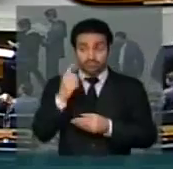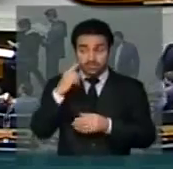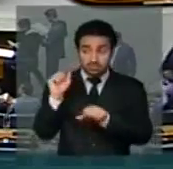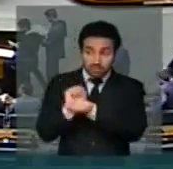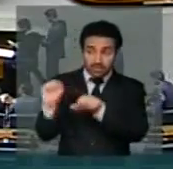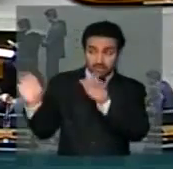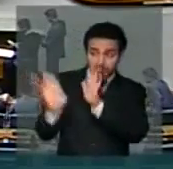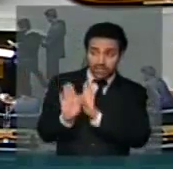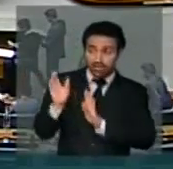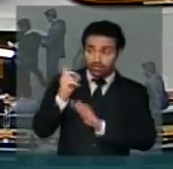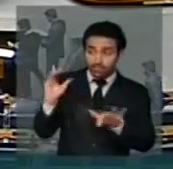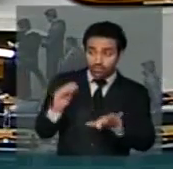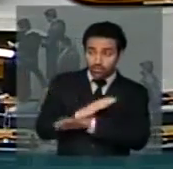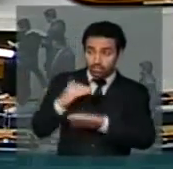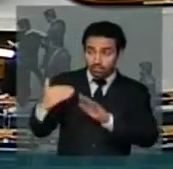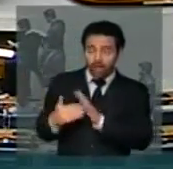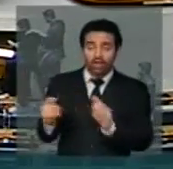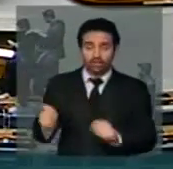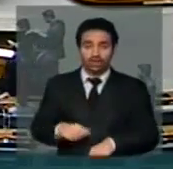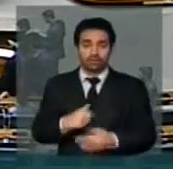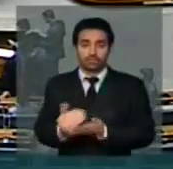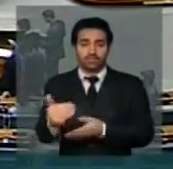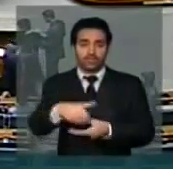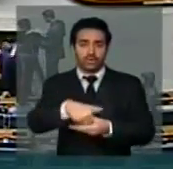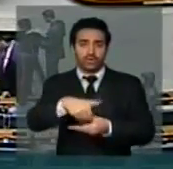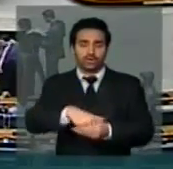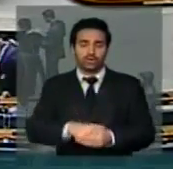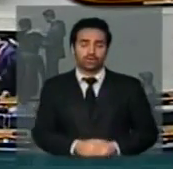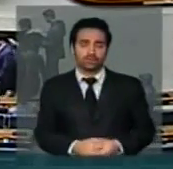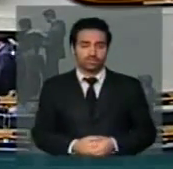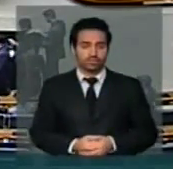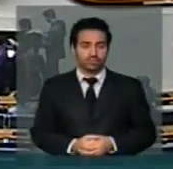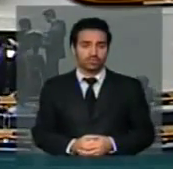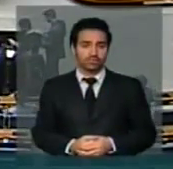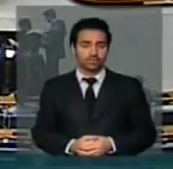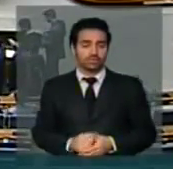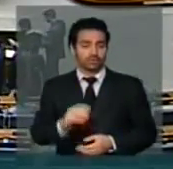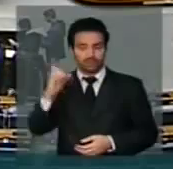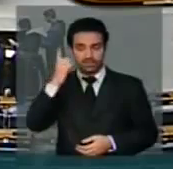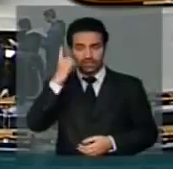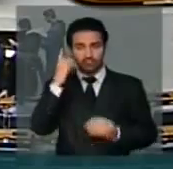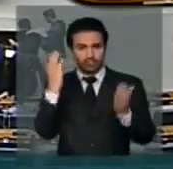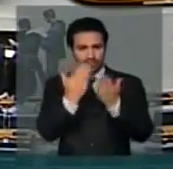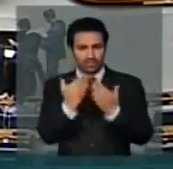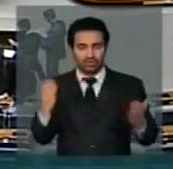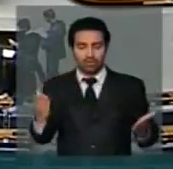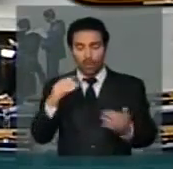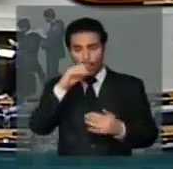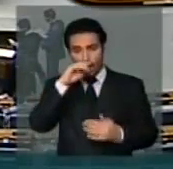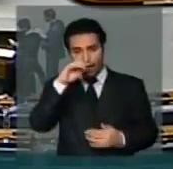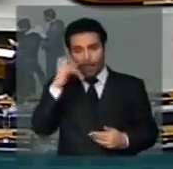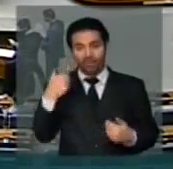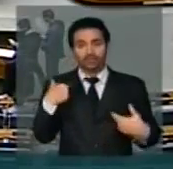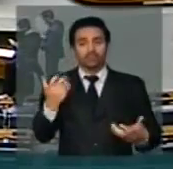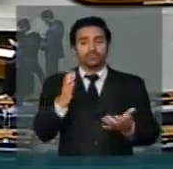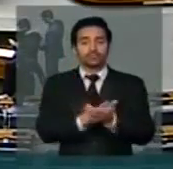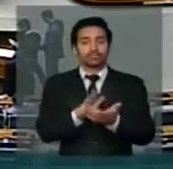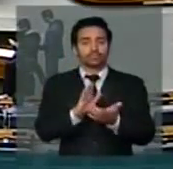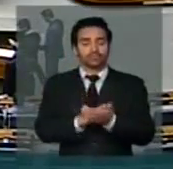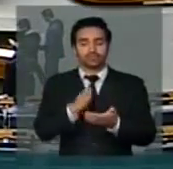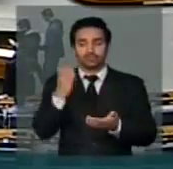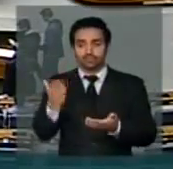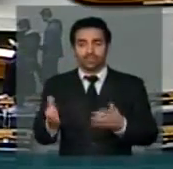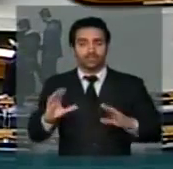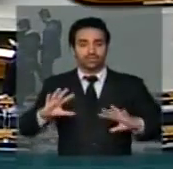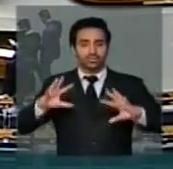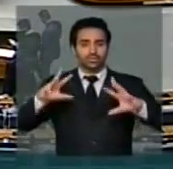Deputado Daniel Almeida. Senhor presidente, senhoras deputadas, senhores deputados, eu quero congratular-me com